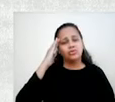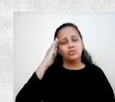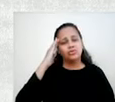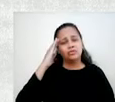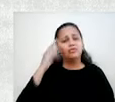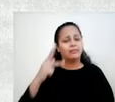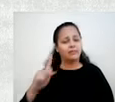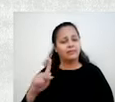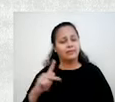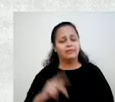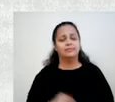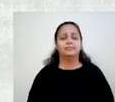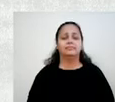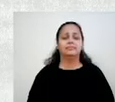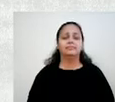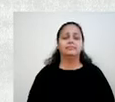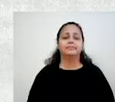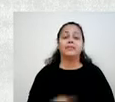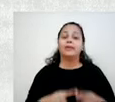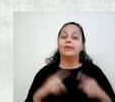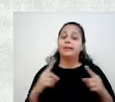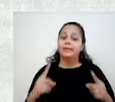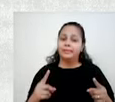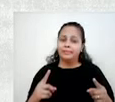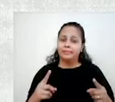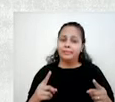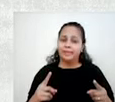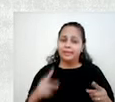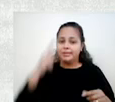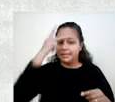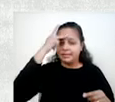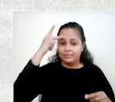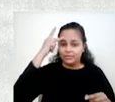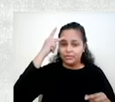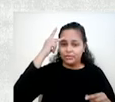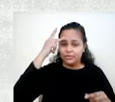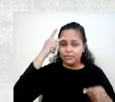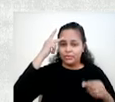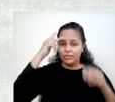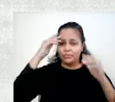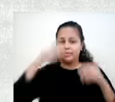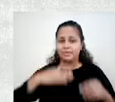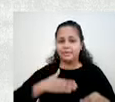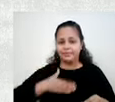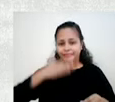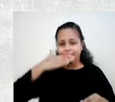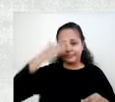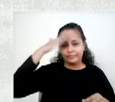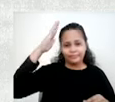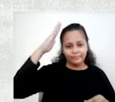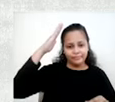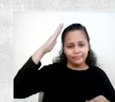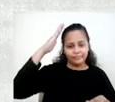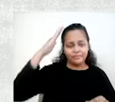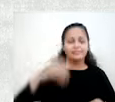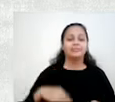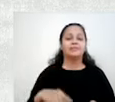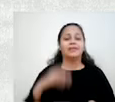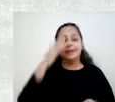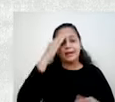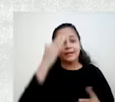território. Certo? Por outro lado, os islâmicos resistiram, também convictos